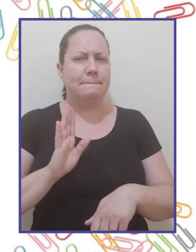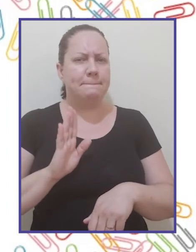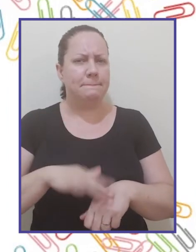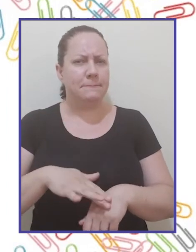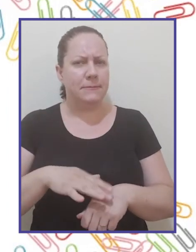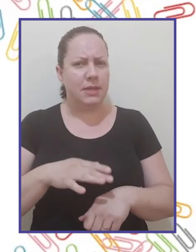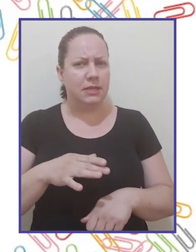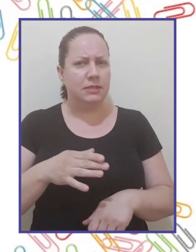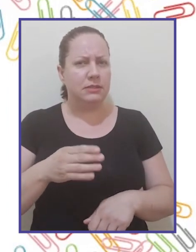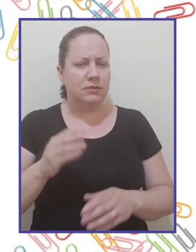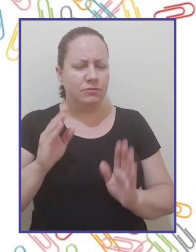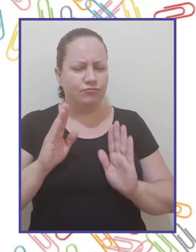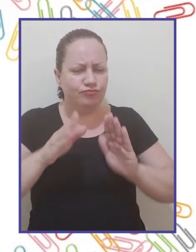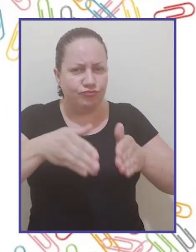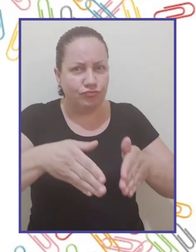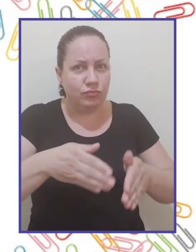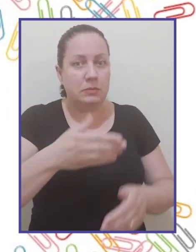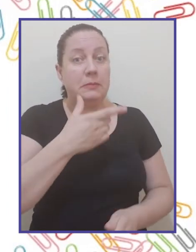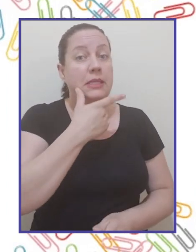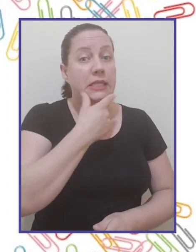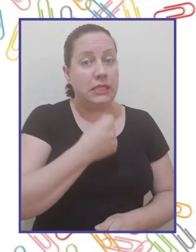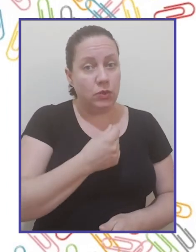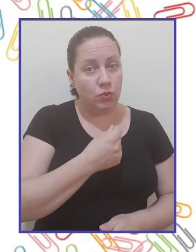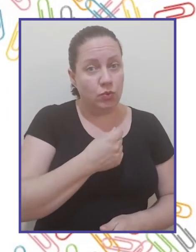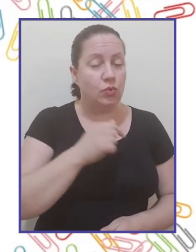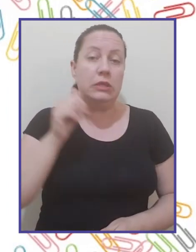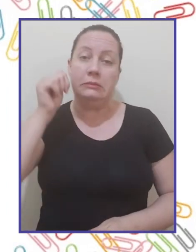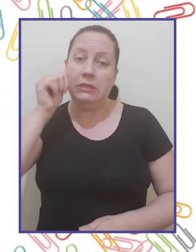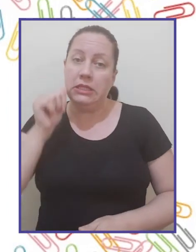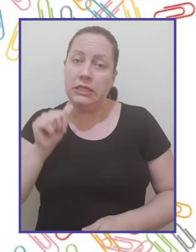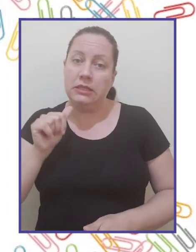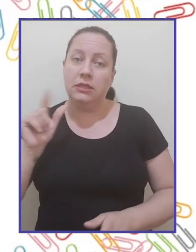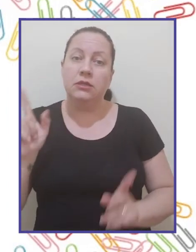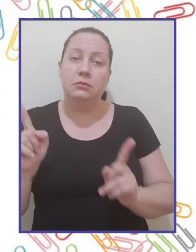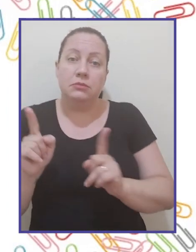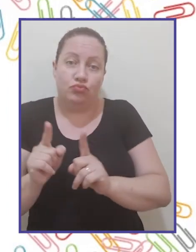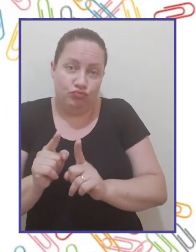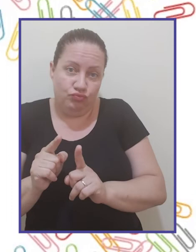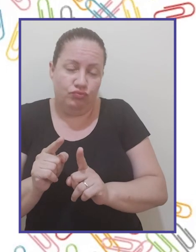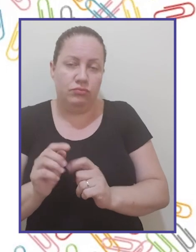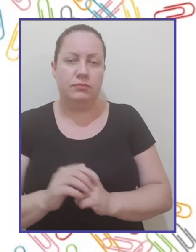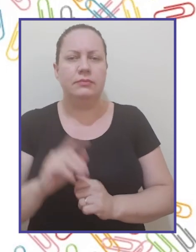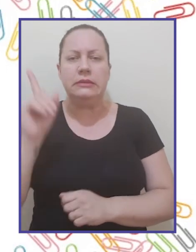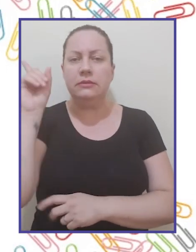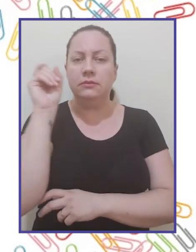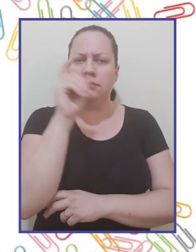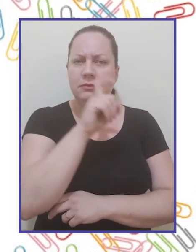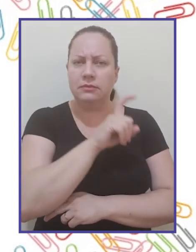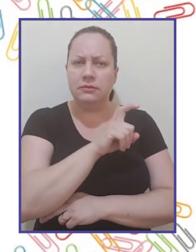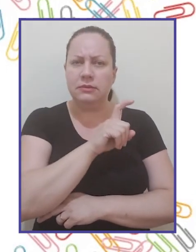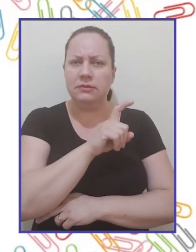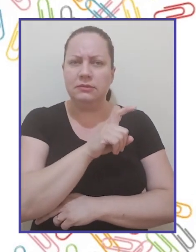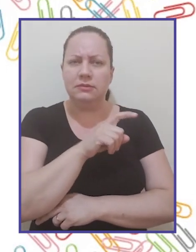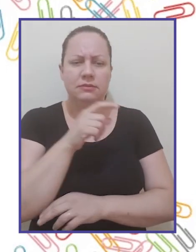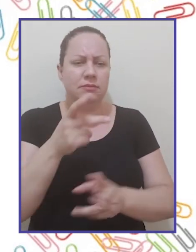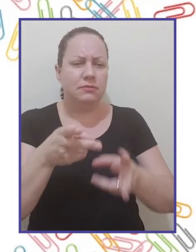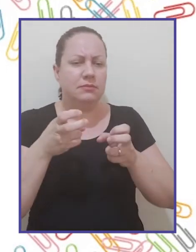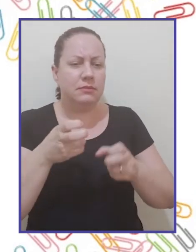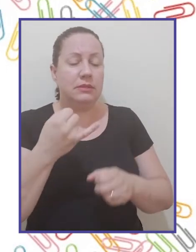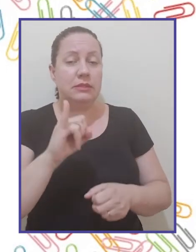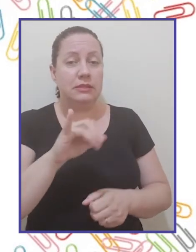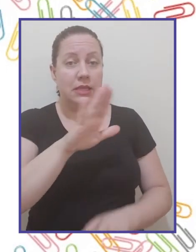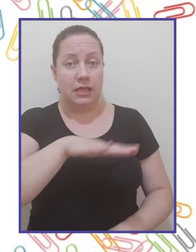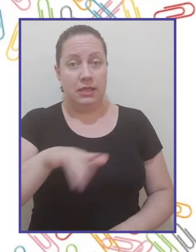mais predominante em meninos do que em meninas, e é muito difícil determinar se